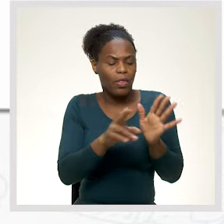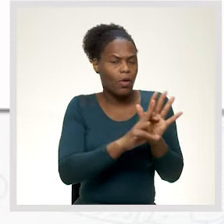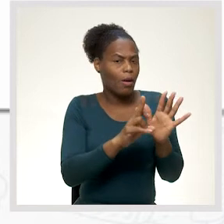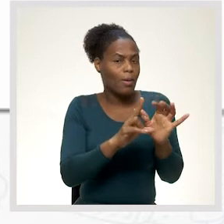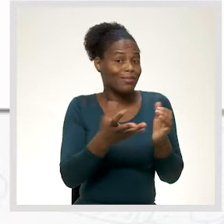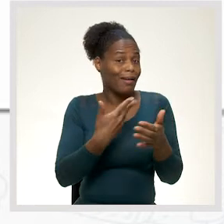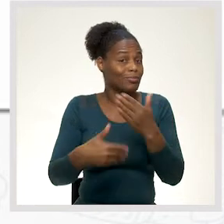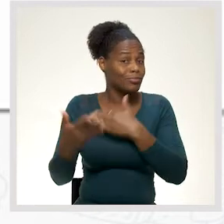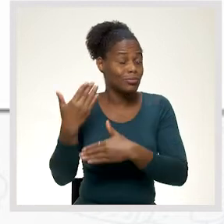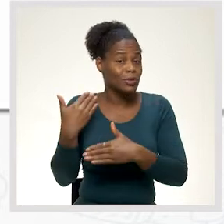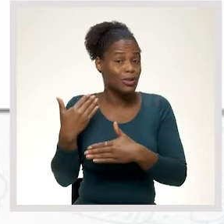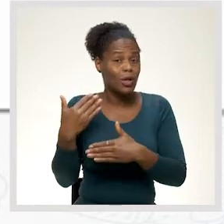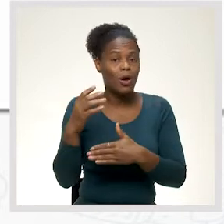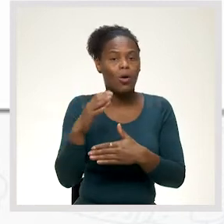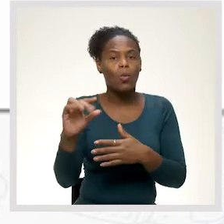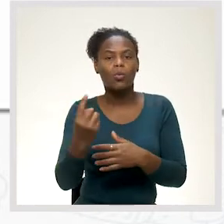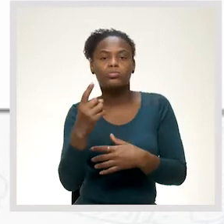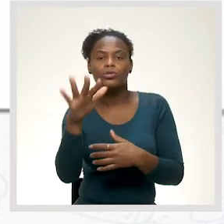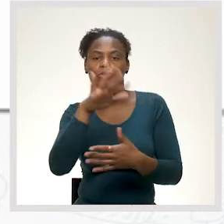clássica da homogeneidade estilística.